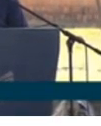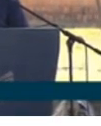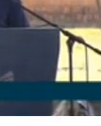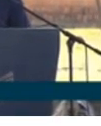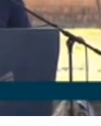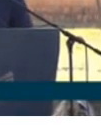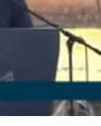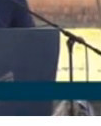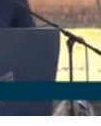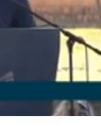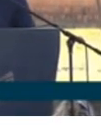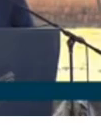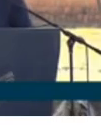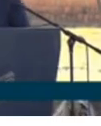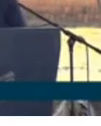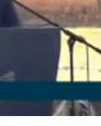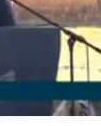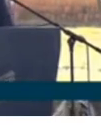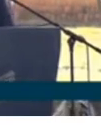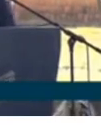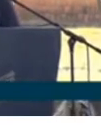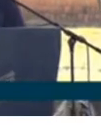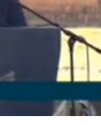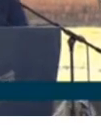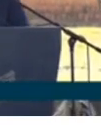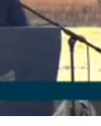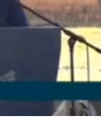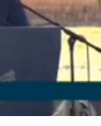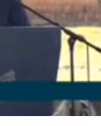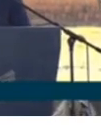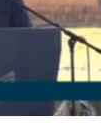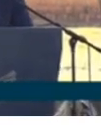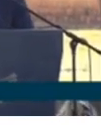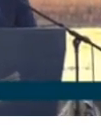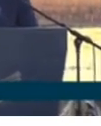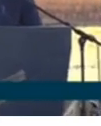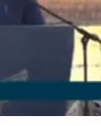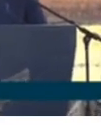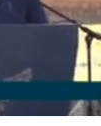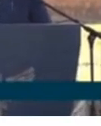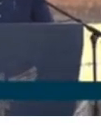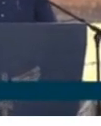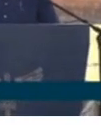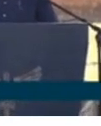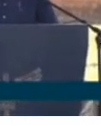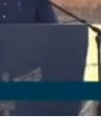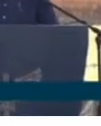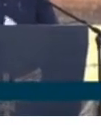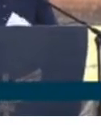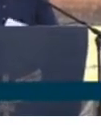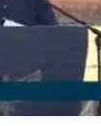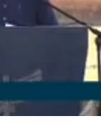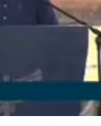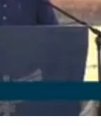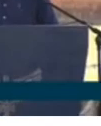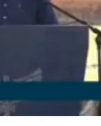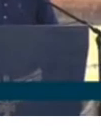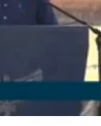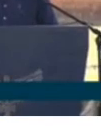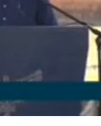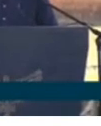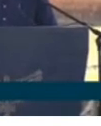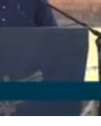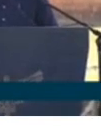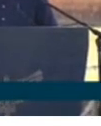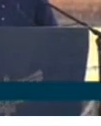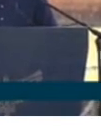Soraya, Nelsinho Trade, a qual viajei também para alguns países no mundo. Muito obrigado pela presença e pelo apoio que dá esse governo